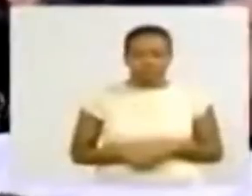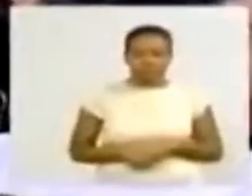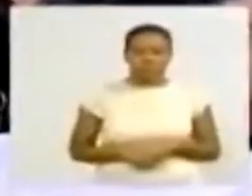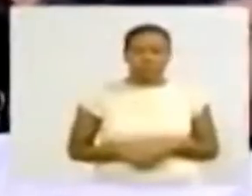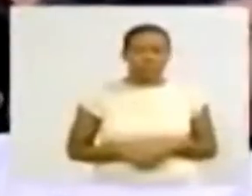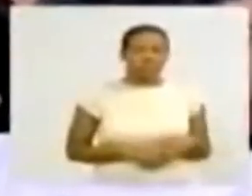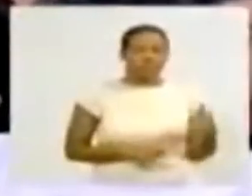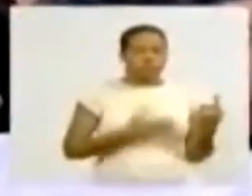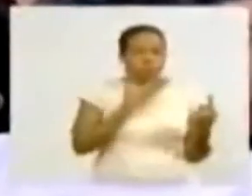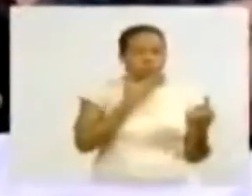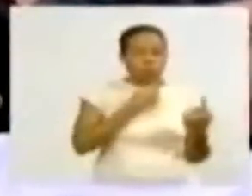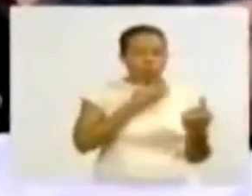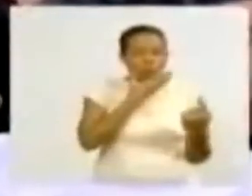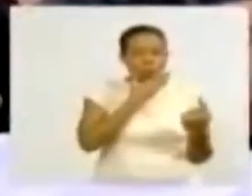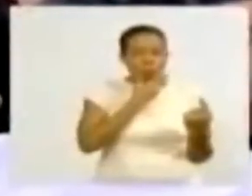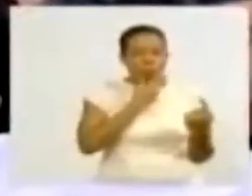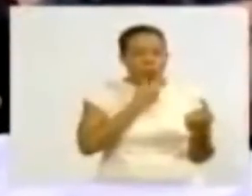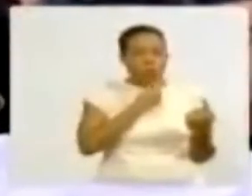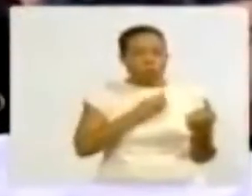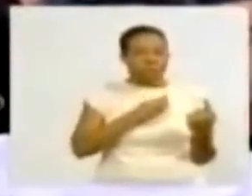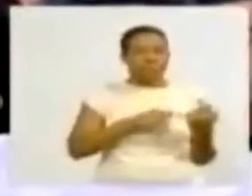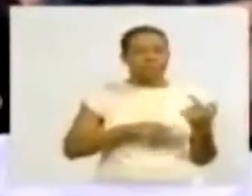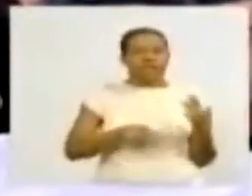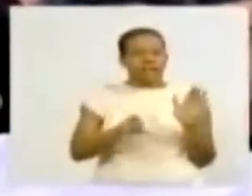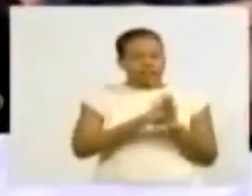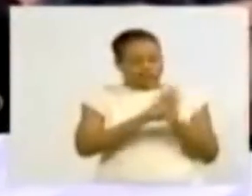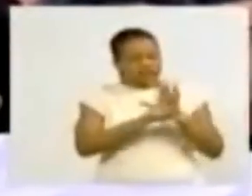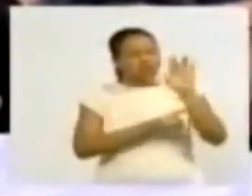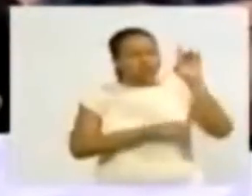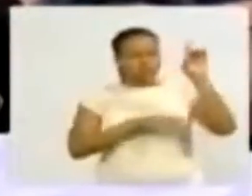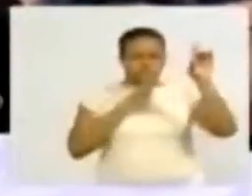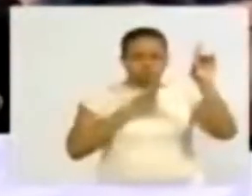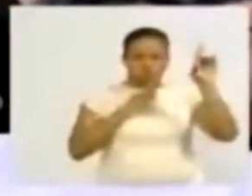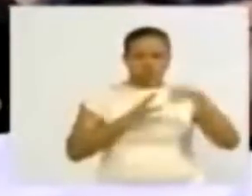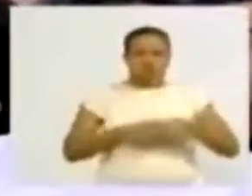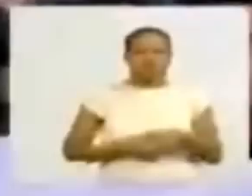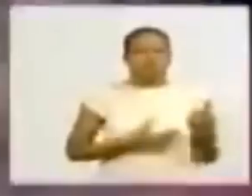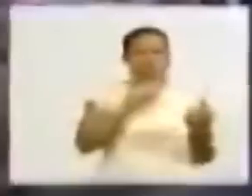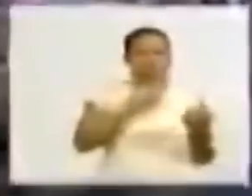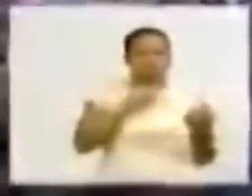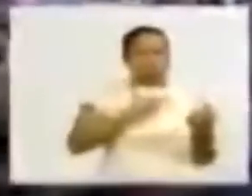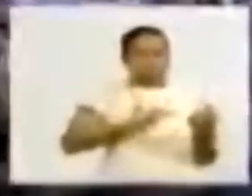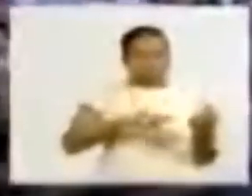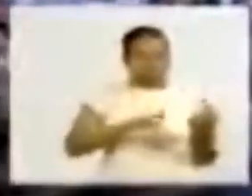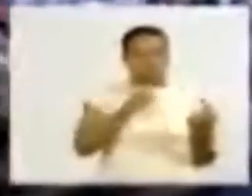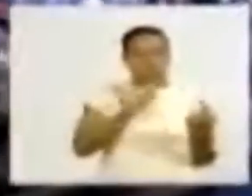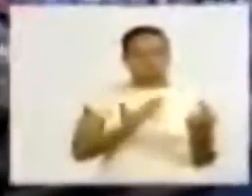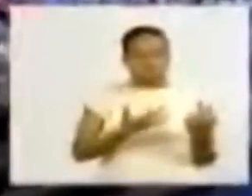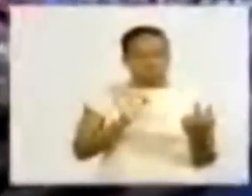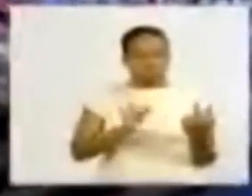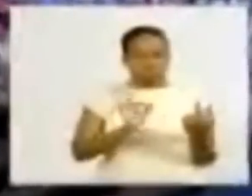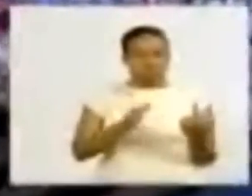Um homem corresponsável, porque conhece a lei, porque é um bom judeu.